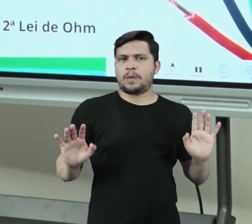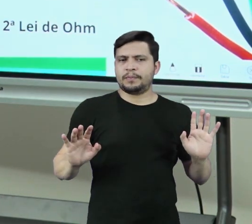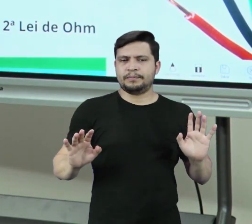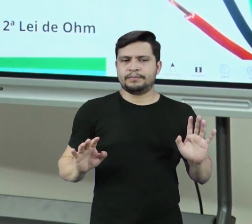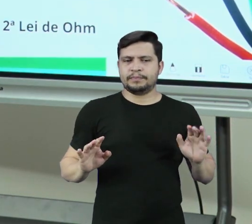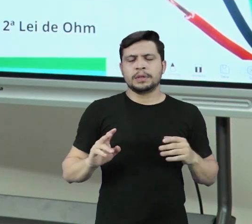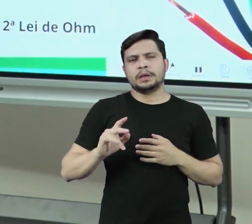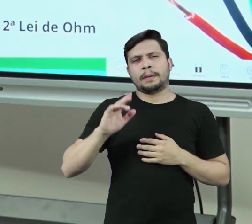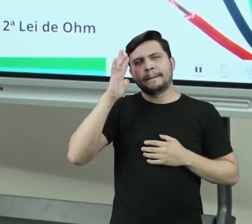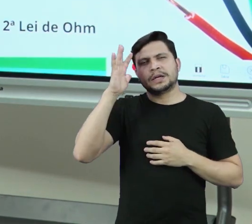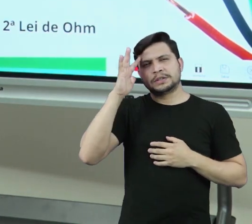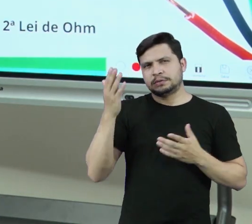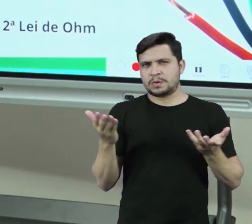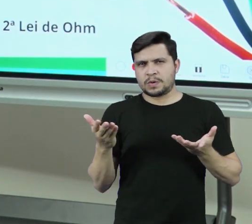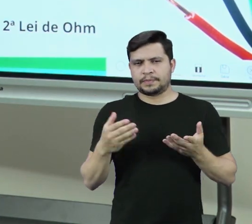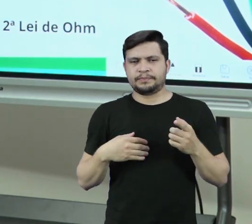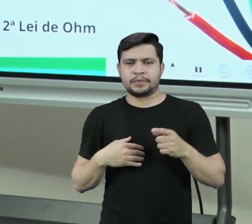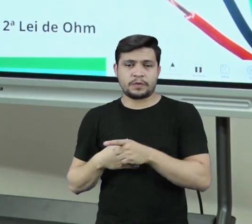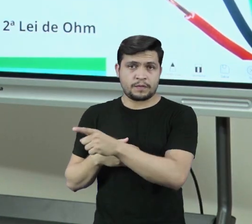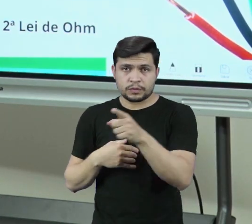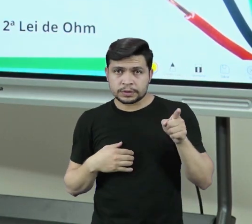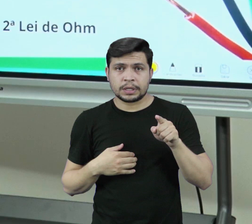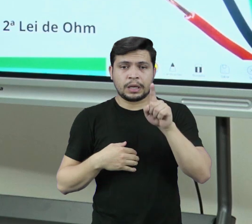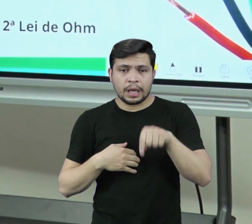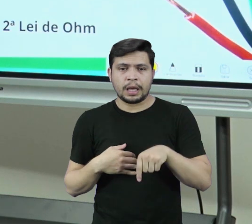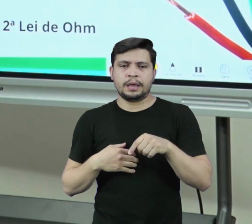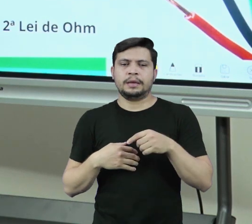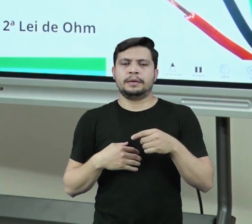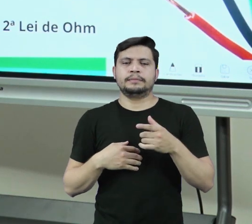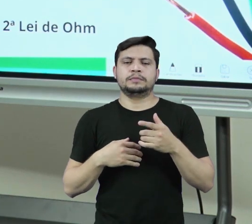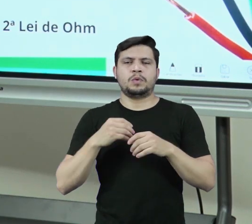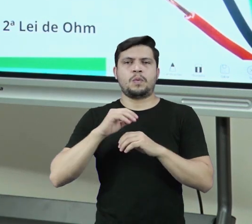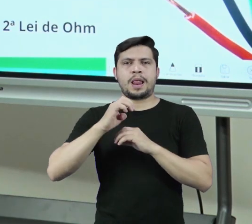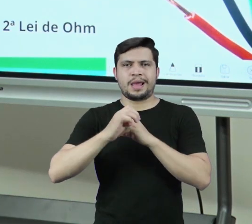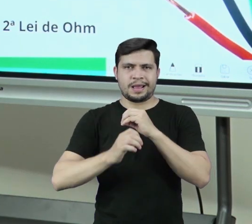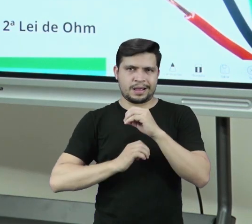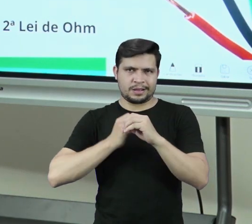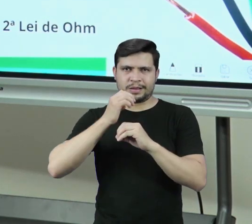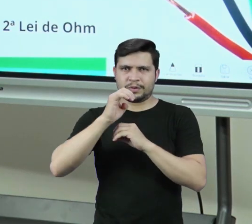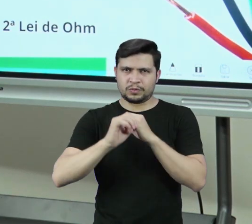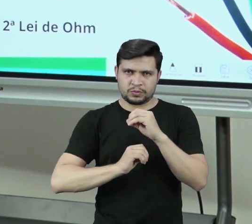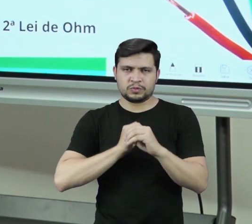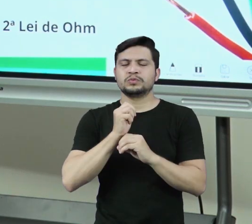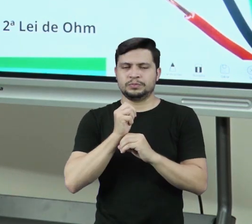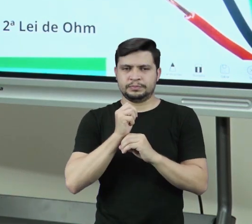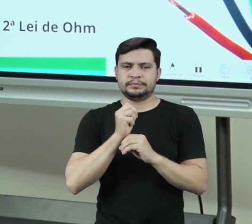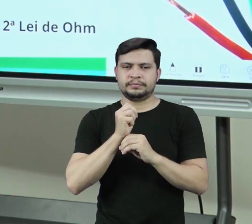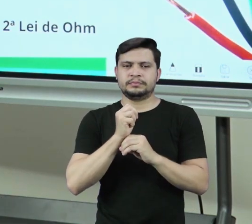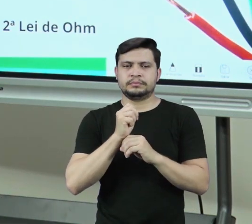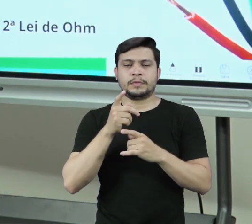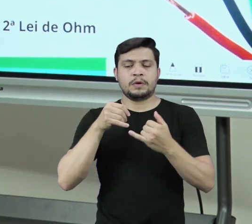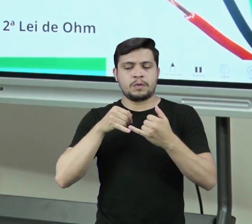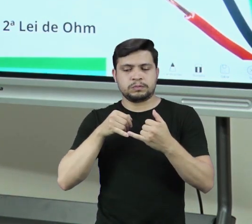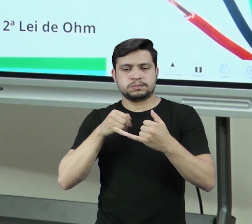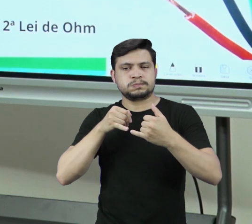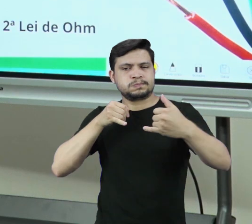Vamos fazer uma analogia. Você é o portador de carga. Nesse caso, o portador de carga aqui seria o elétrico. Você sendo o elétrico. O fio condutor seria